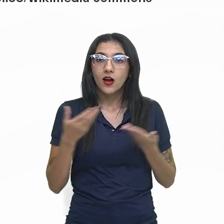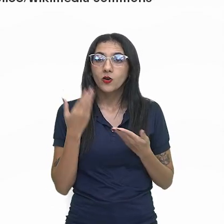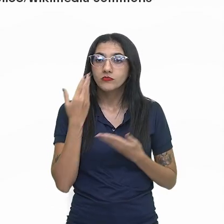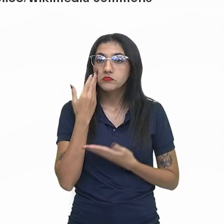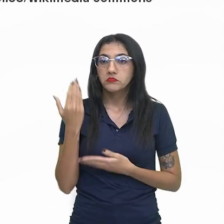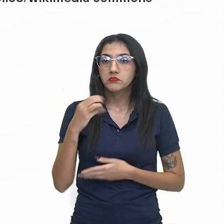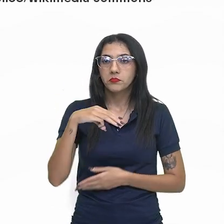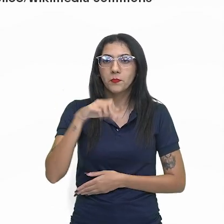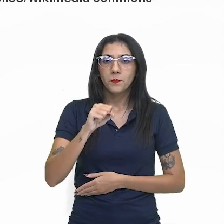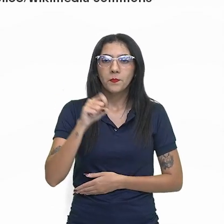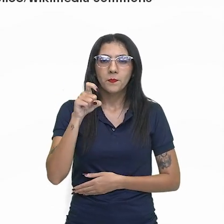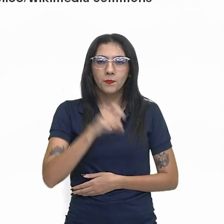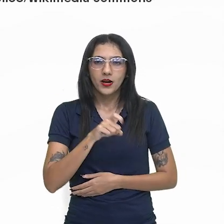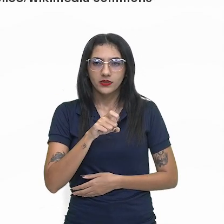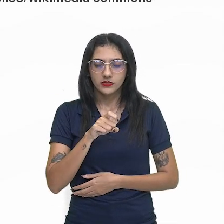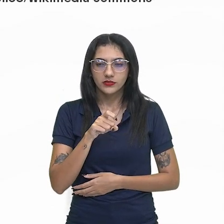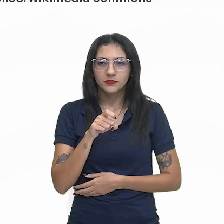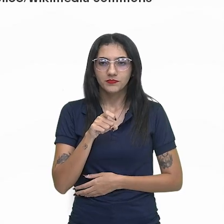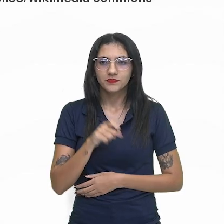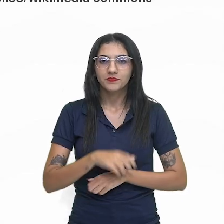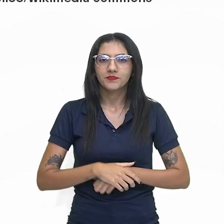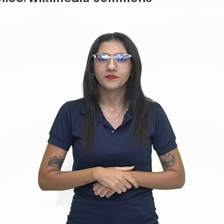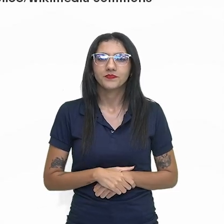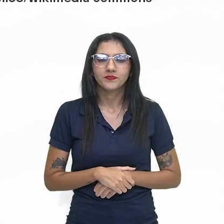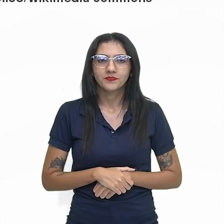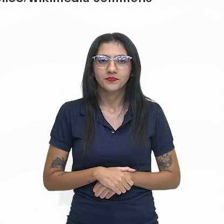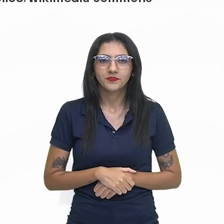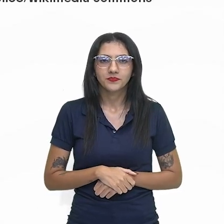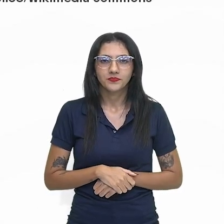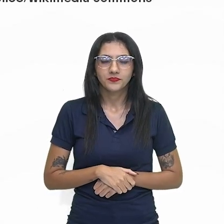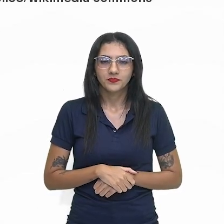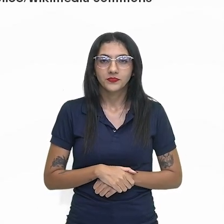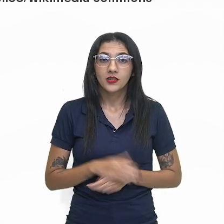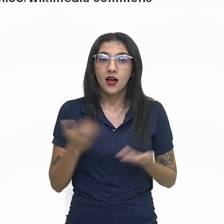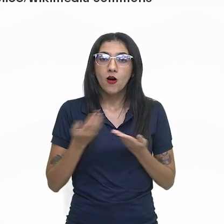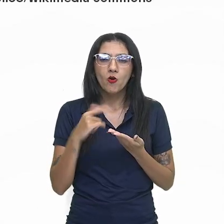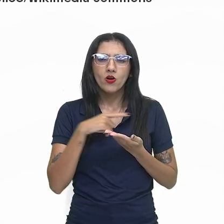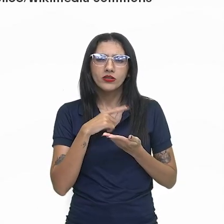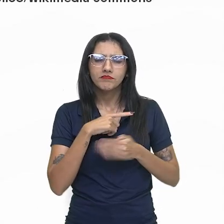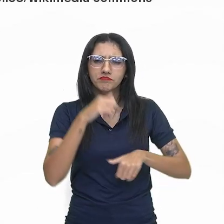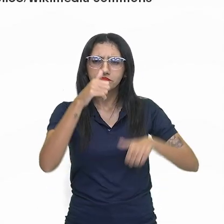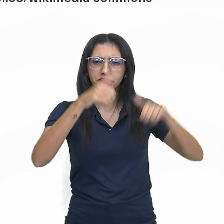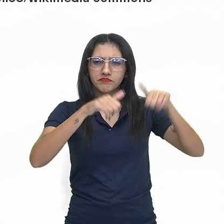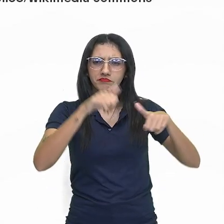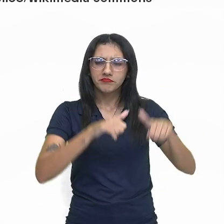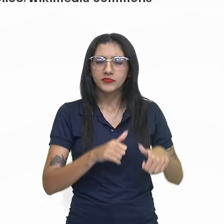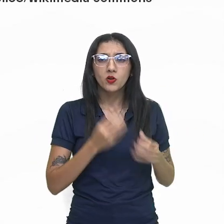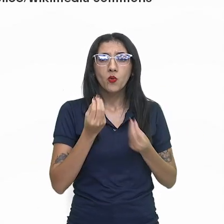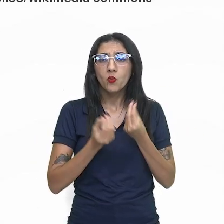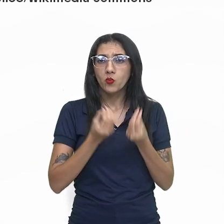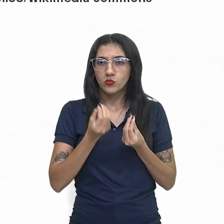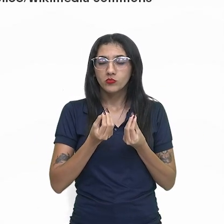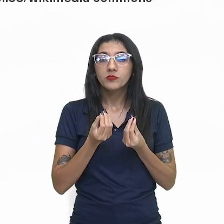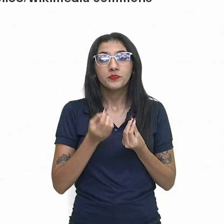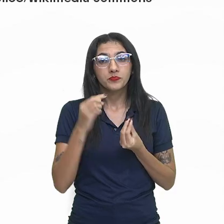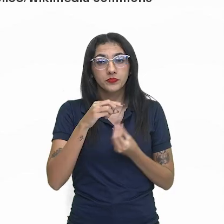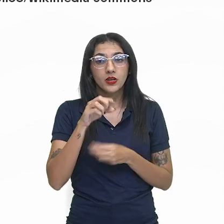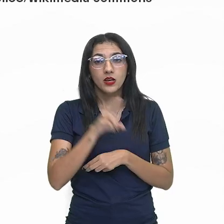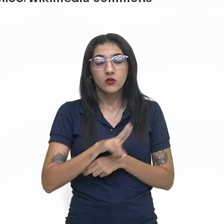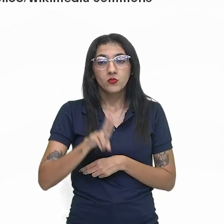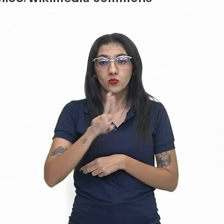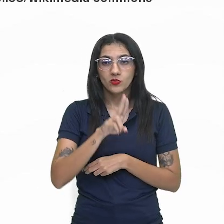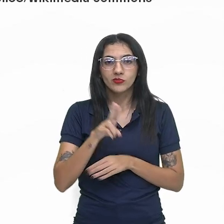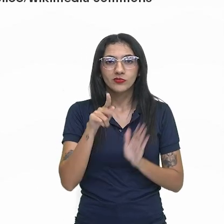com o materialismo histórico dialético. Então, o Marx, ele vai se utilizar aí